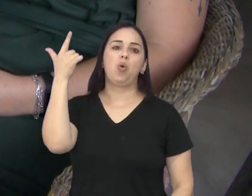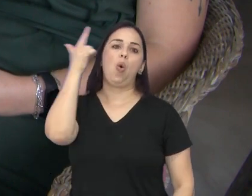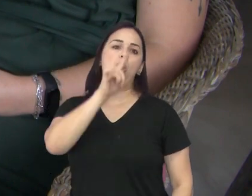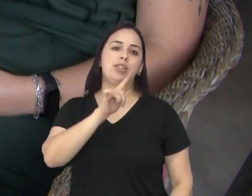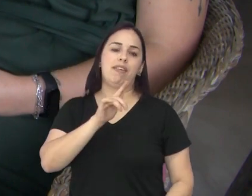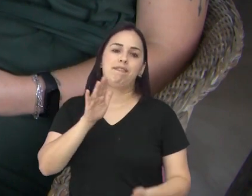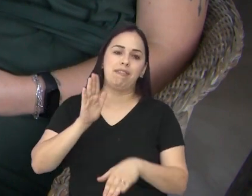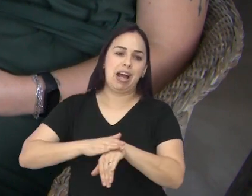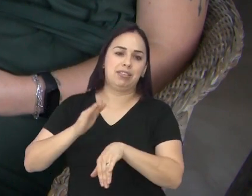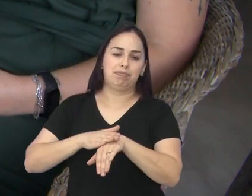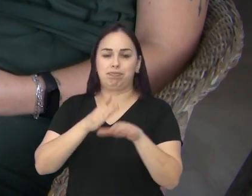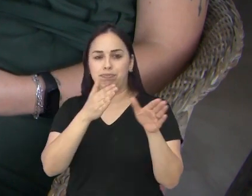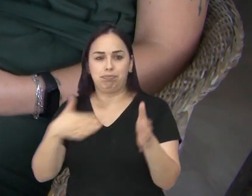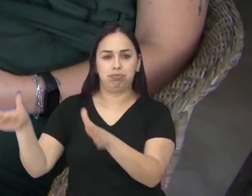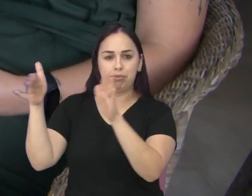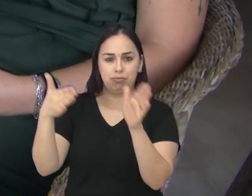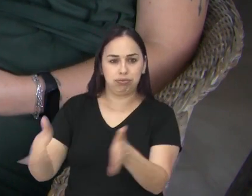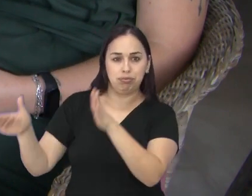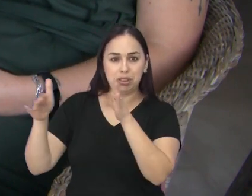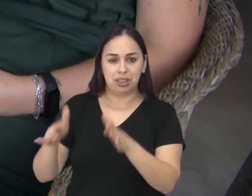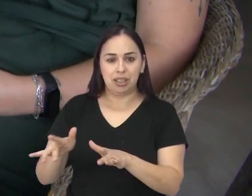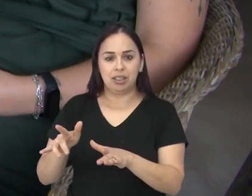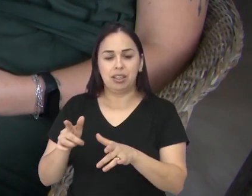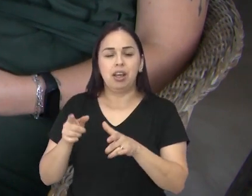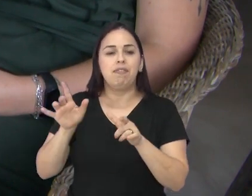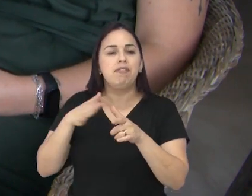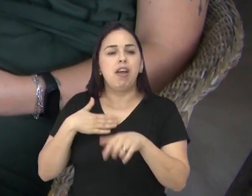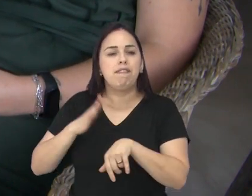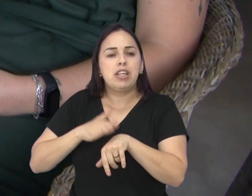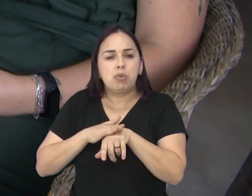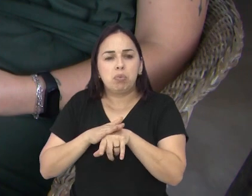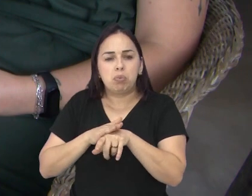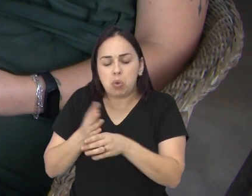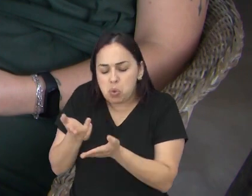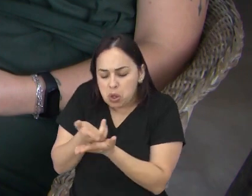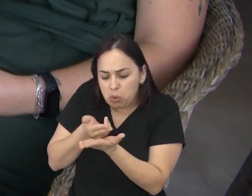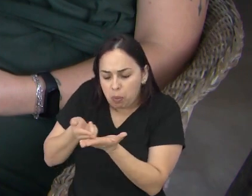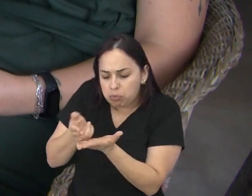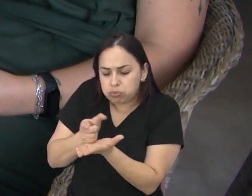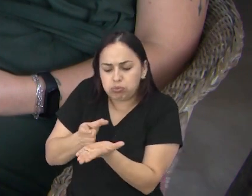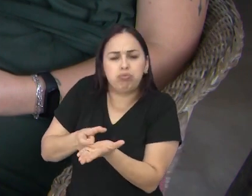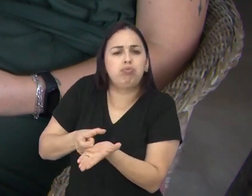Eu fiz assim uma gravurinha desse tamanhinho, né?